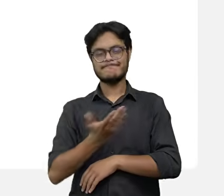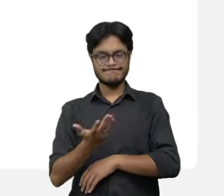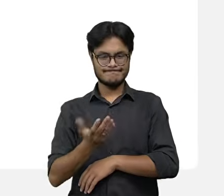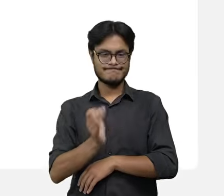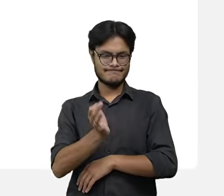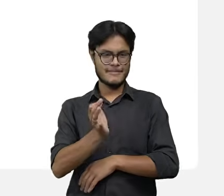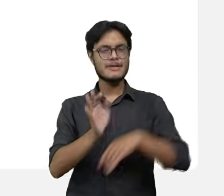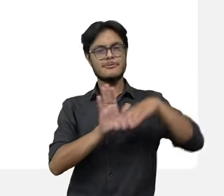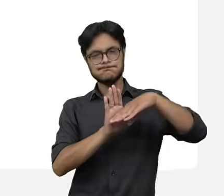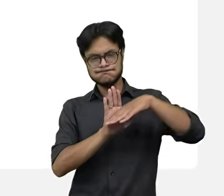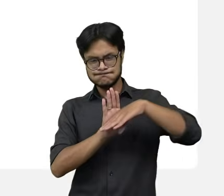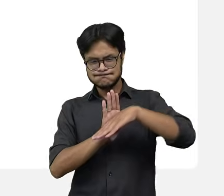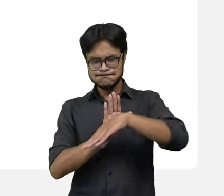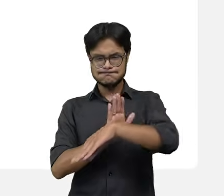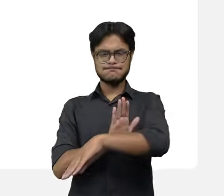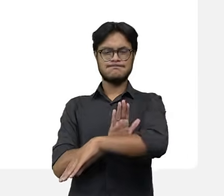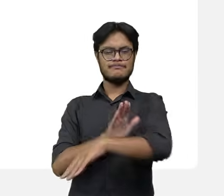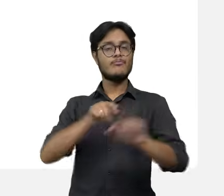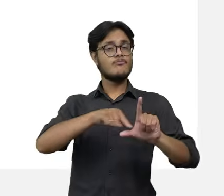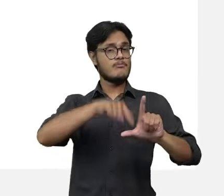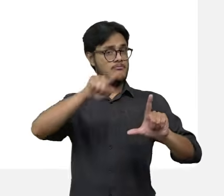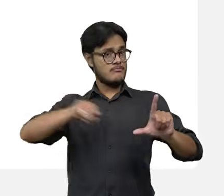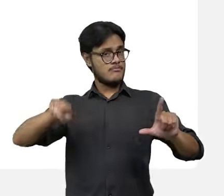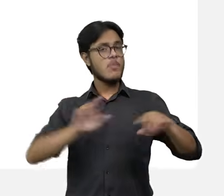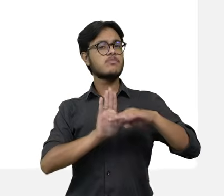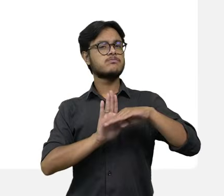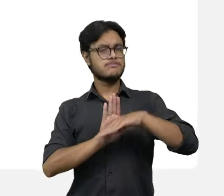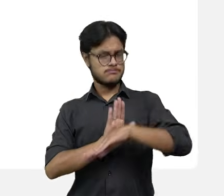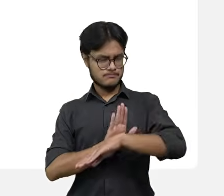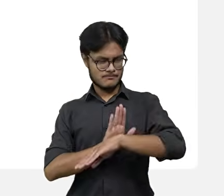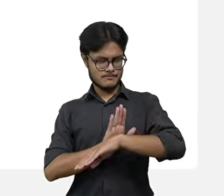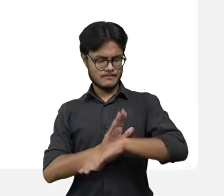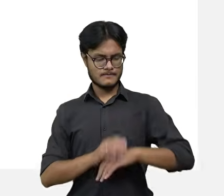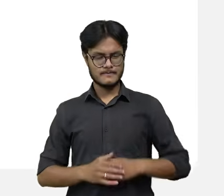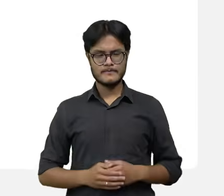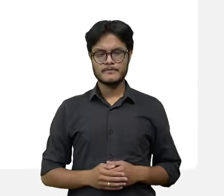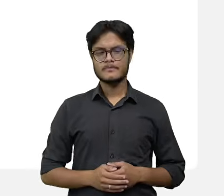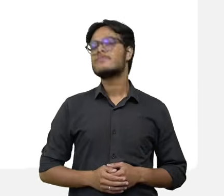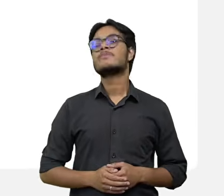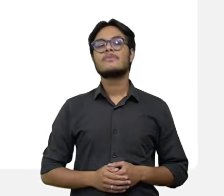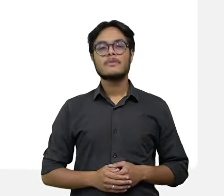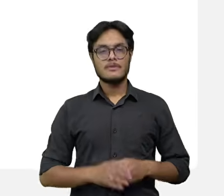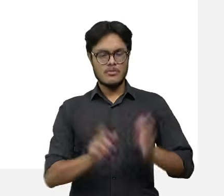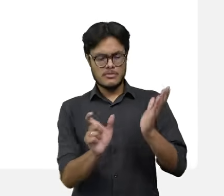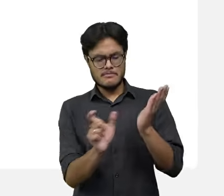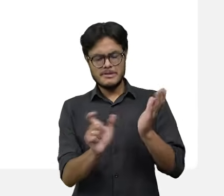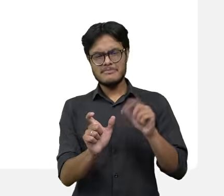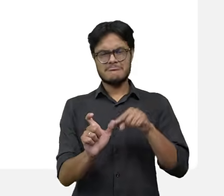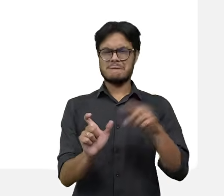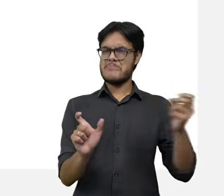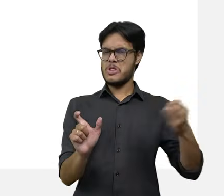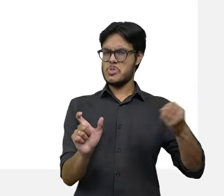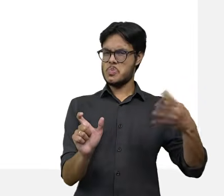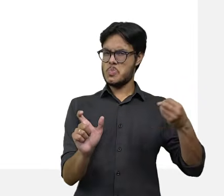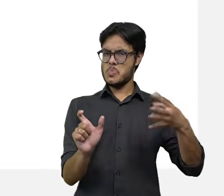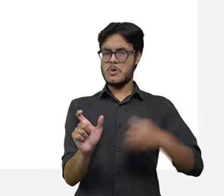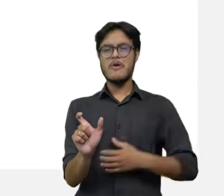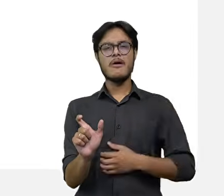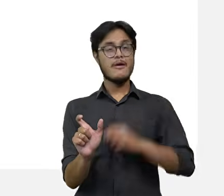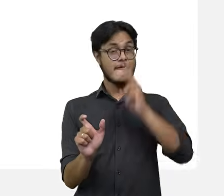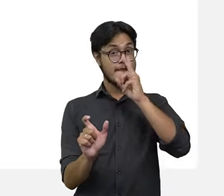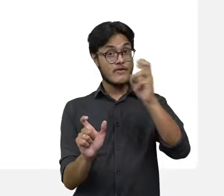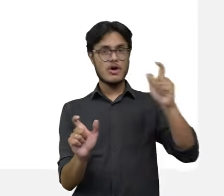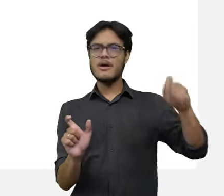reta o quê? É uma reta decrescente. No começo, a pilha está novinha, tem toda a